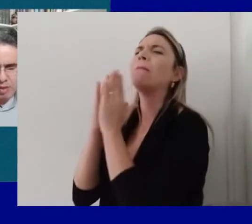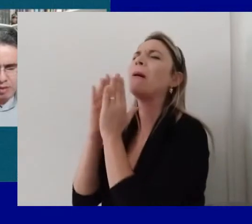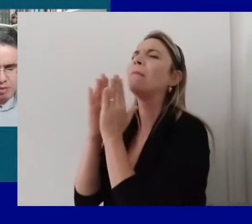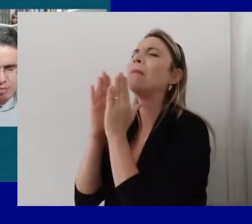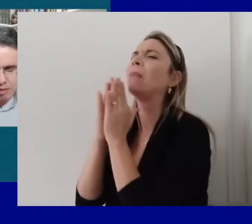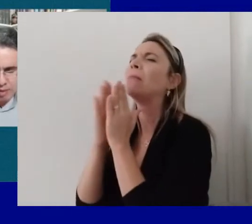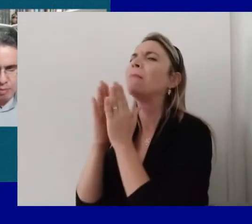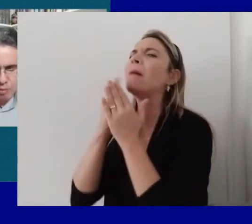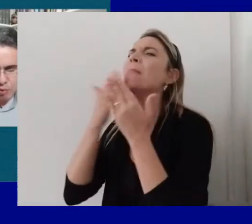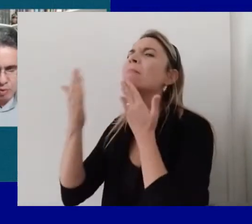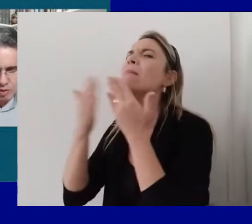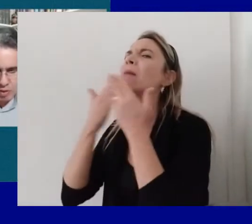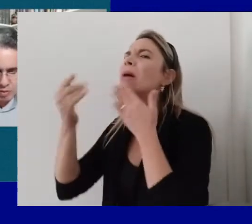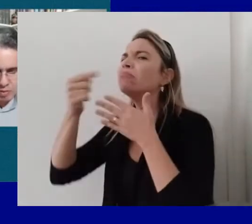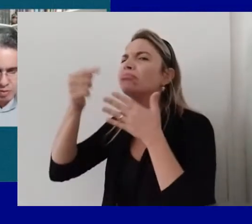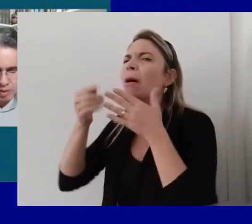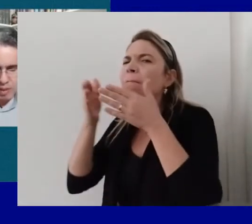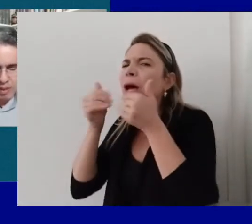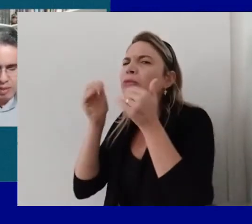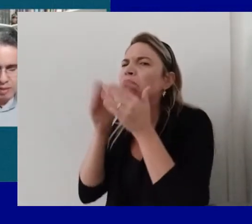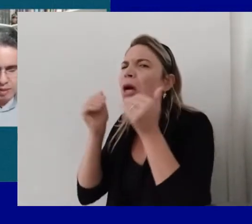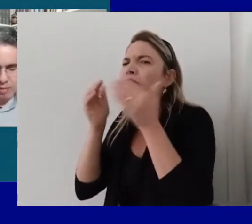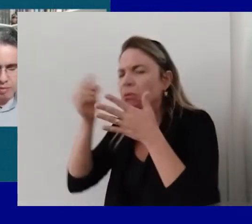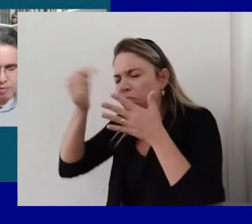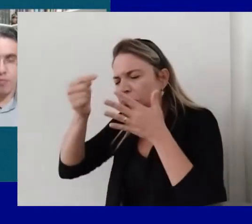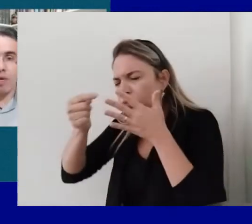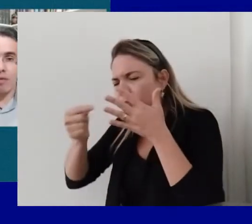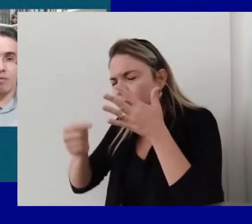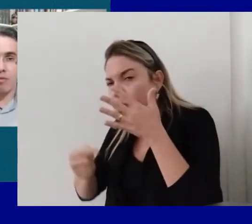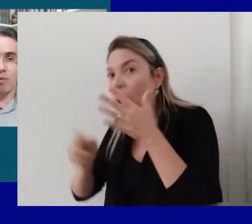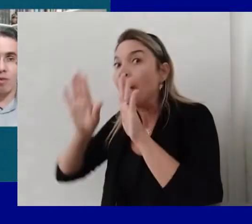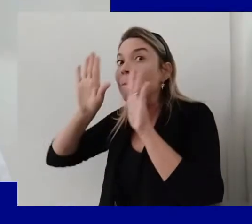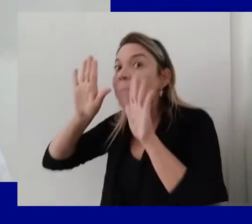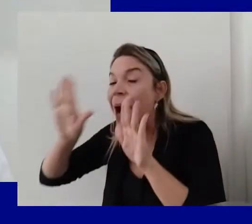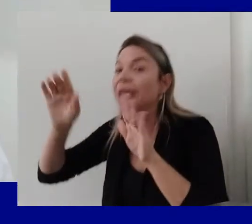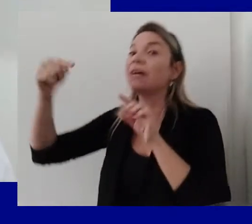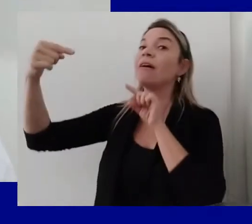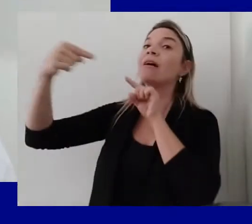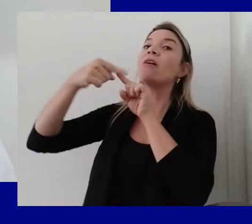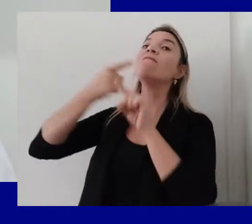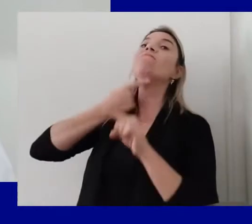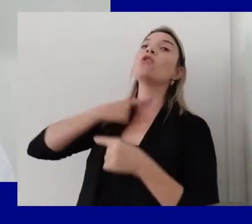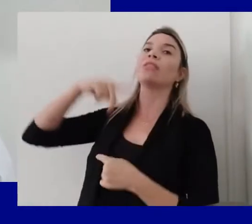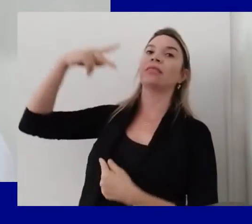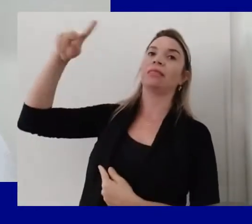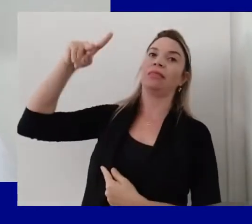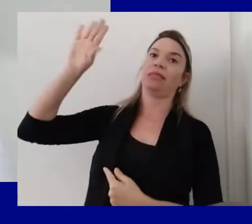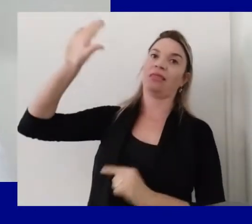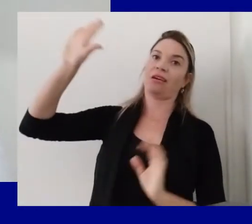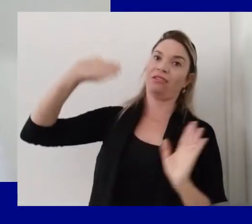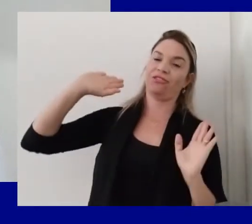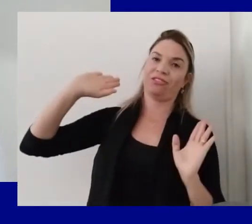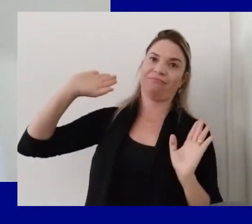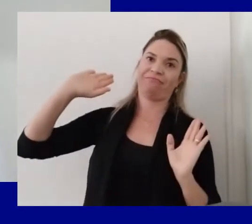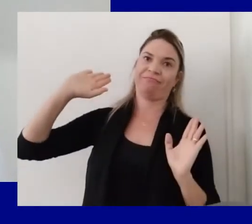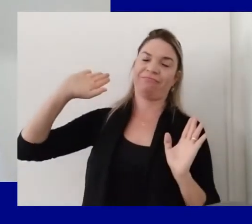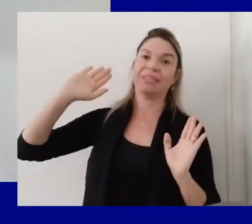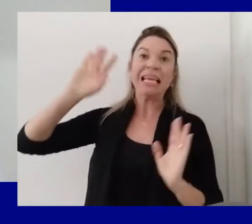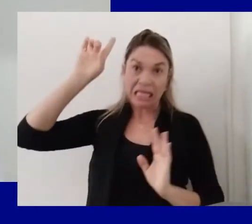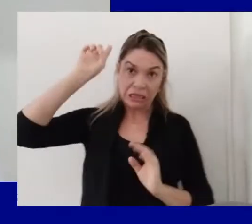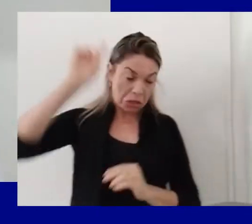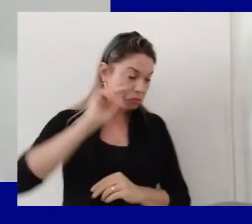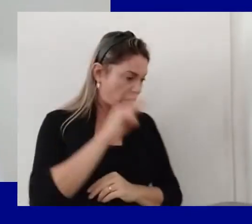de que obtemos os pedidos que lhe temos feito. Se é segundo a vontade de Deus, Ele